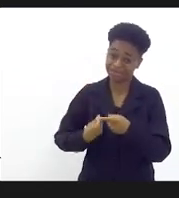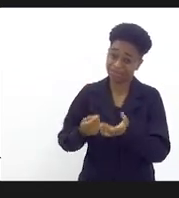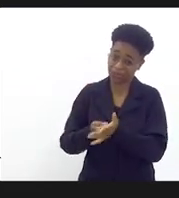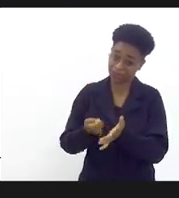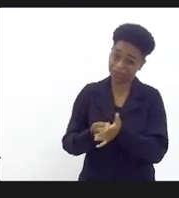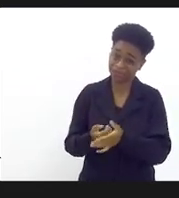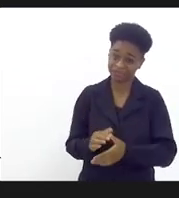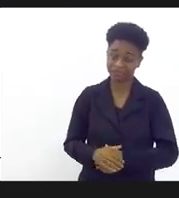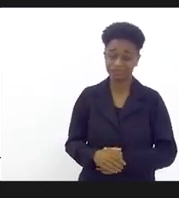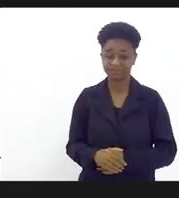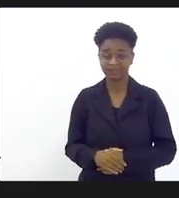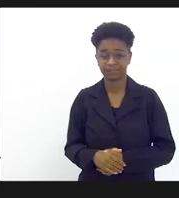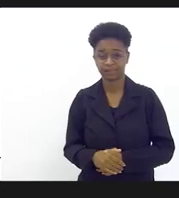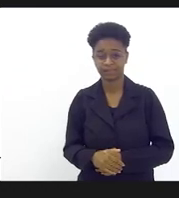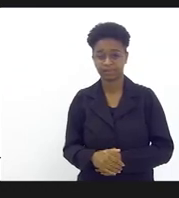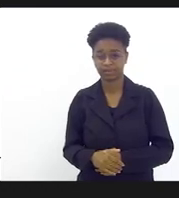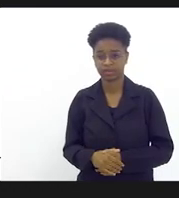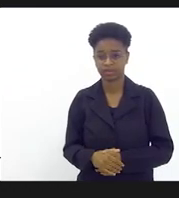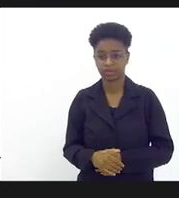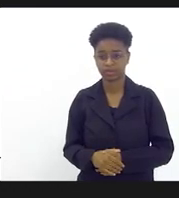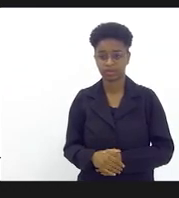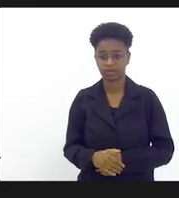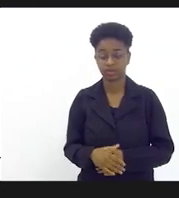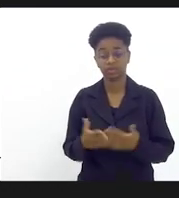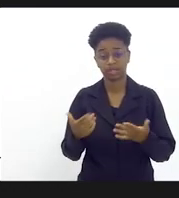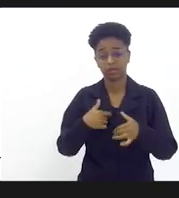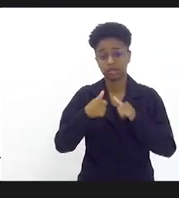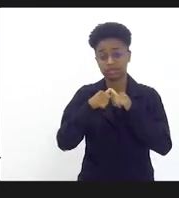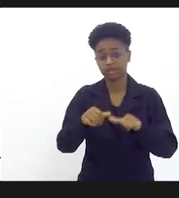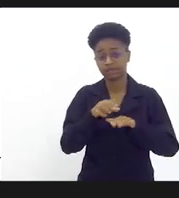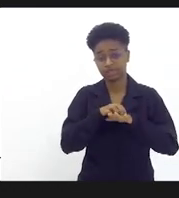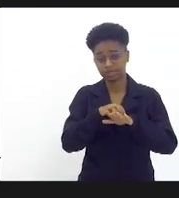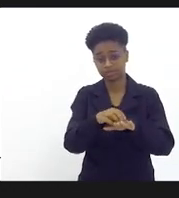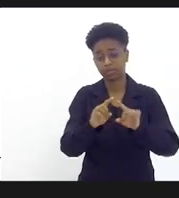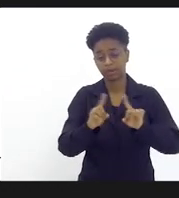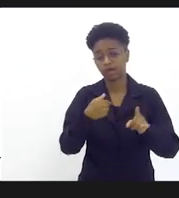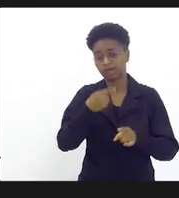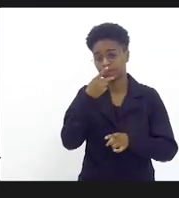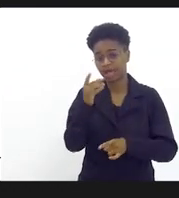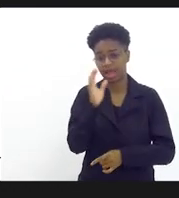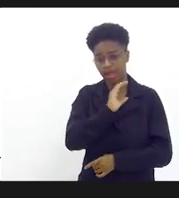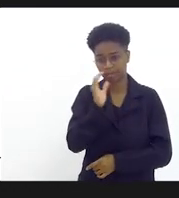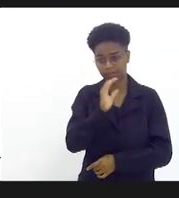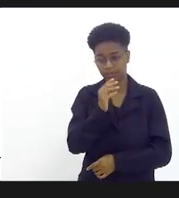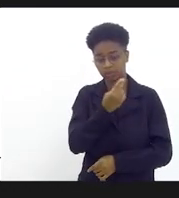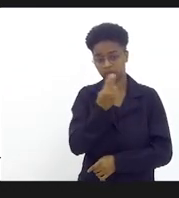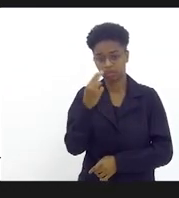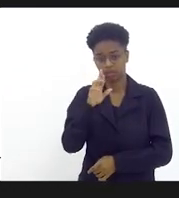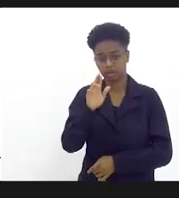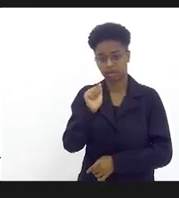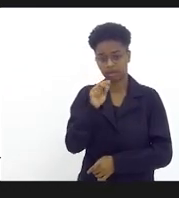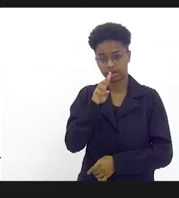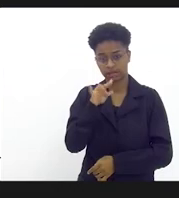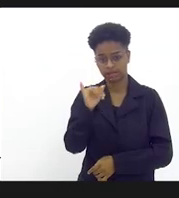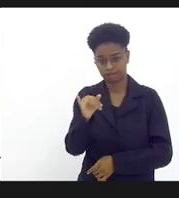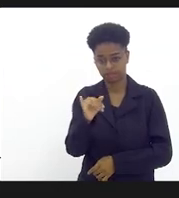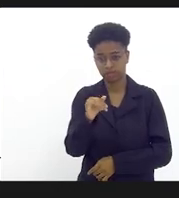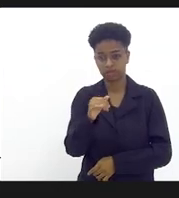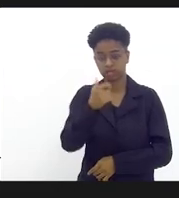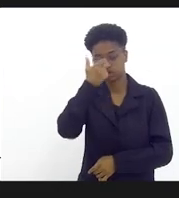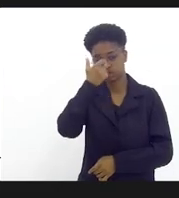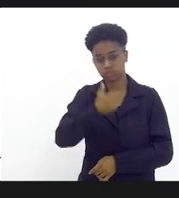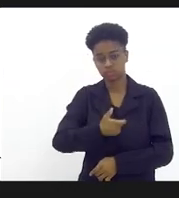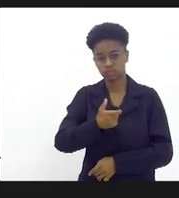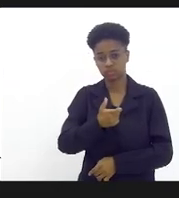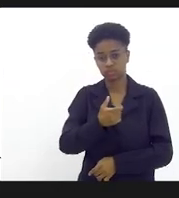aí eu estava no transporte. Mas, enfim, vou falar bem rapidinho. Me chamo Ravi Barbosa, sou um